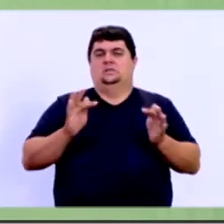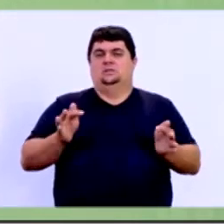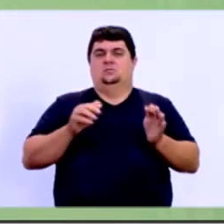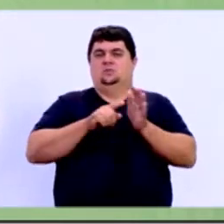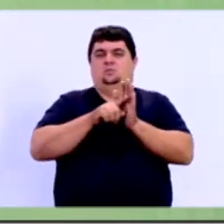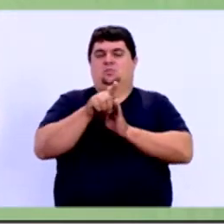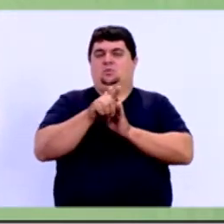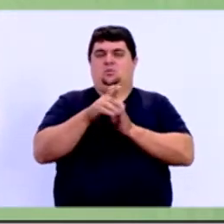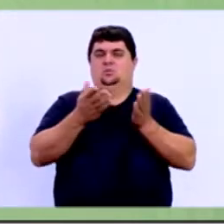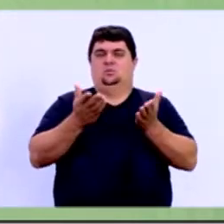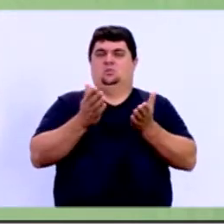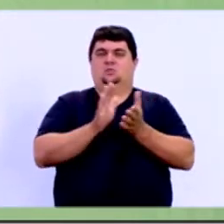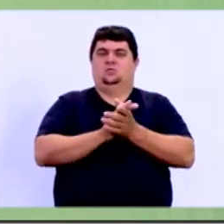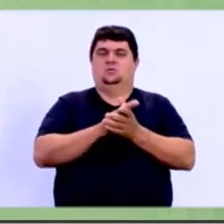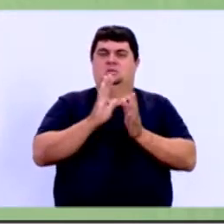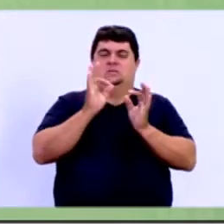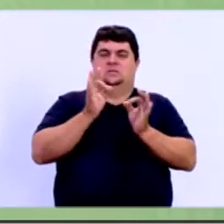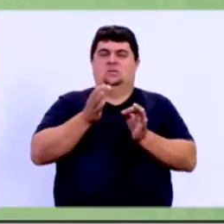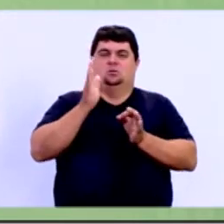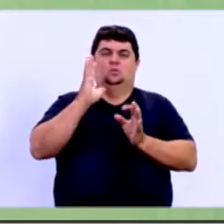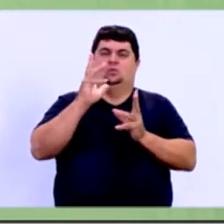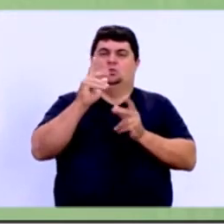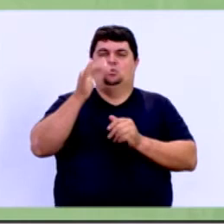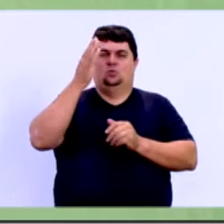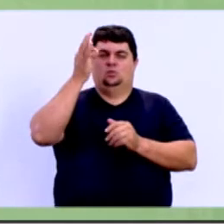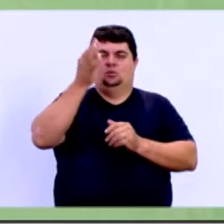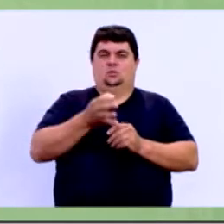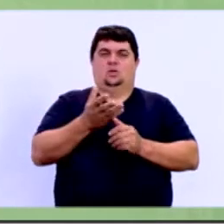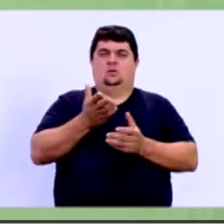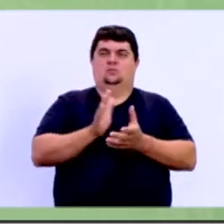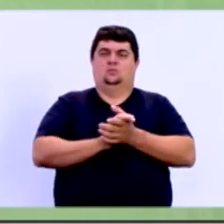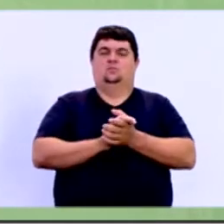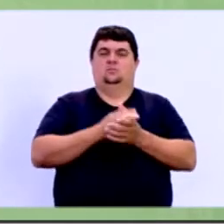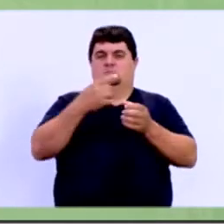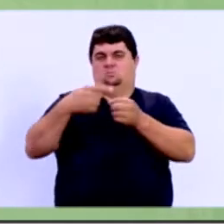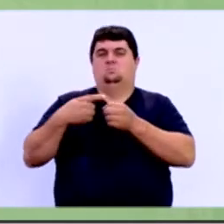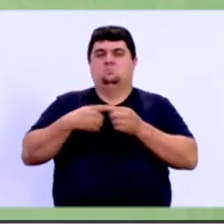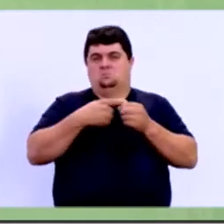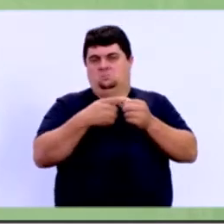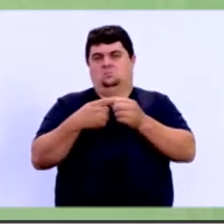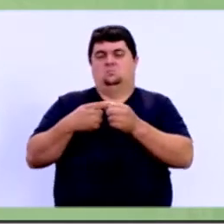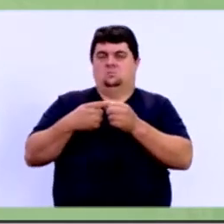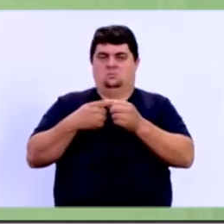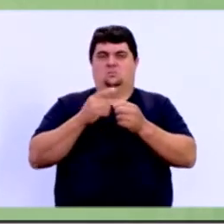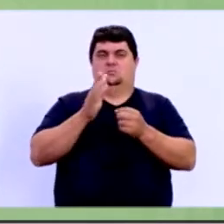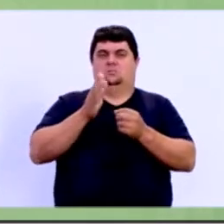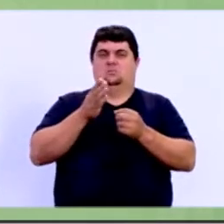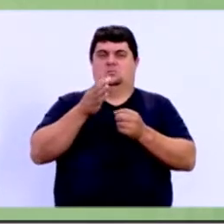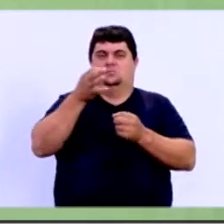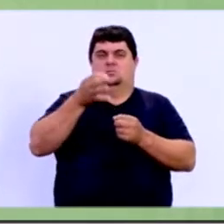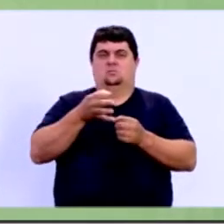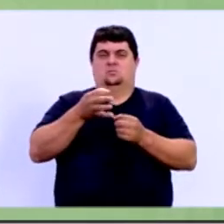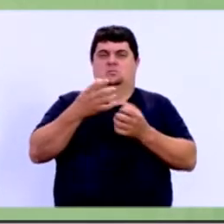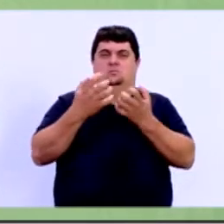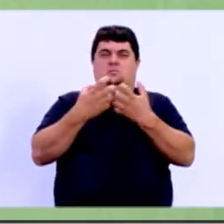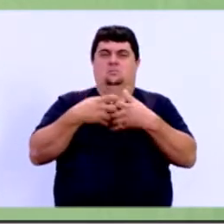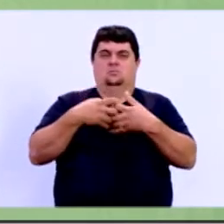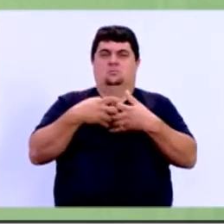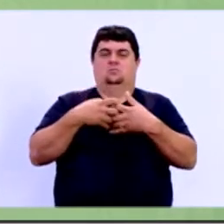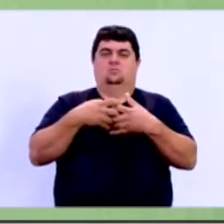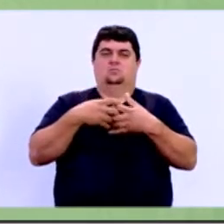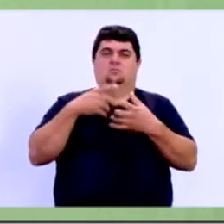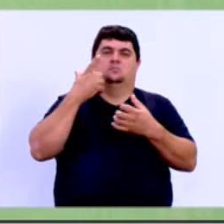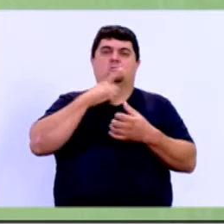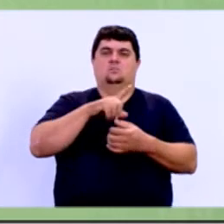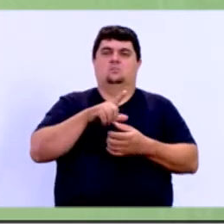muito fácil, que eu tenho certeza que muitos alunos aí dos polos, né, dos nossos polos do Instituto Federal, acertaram